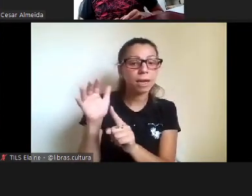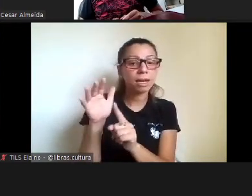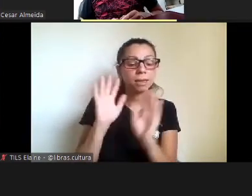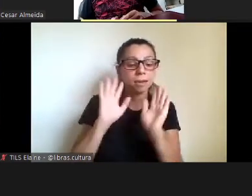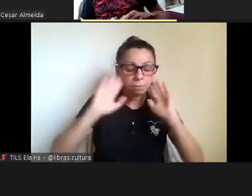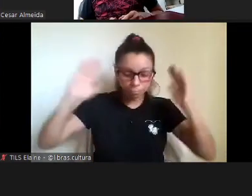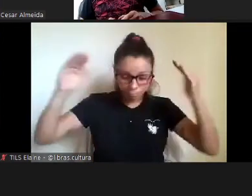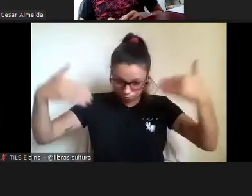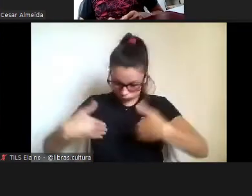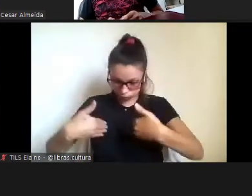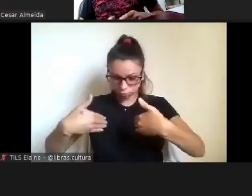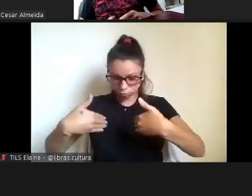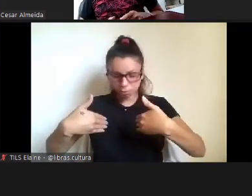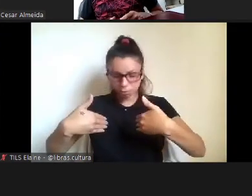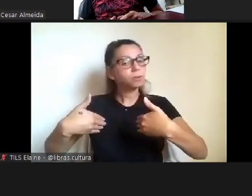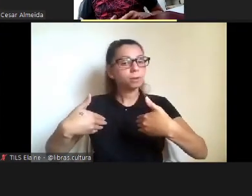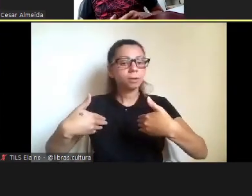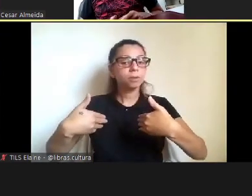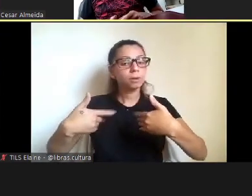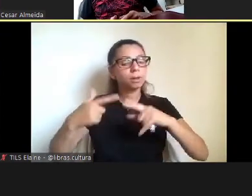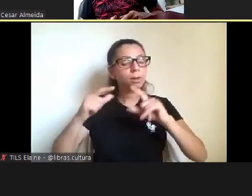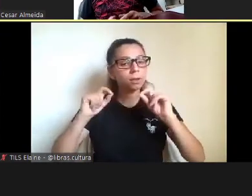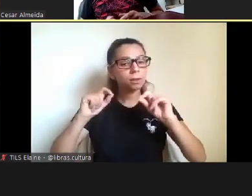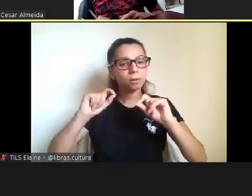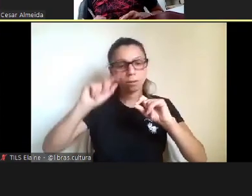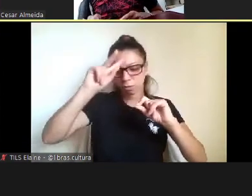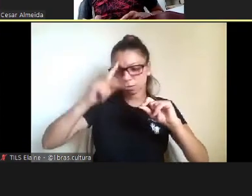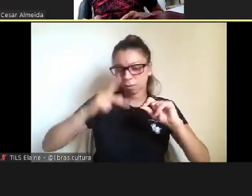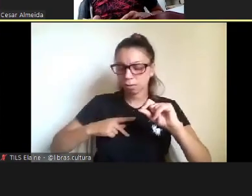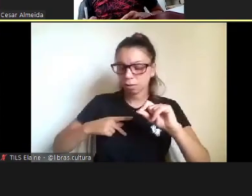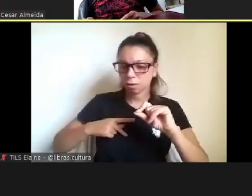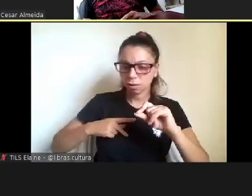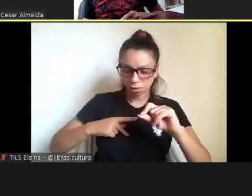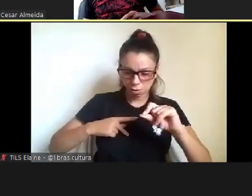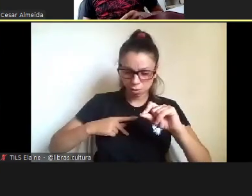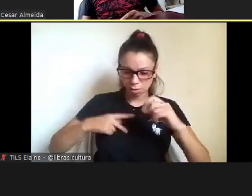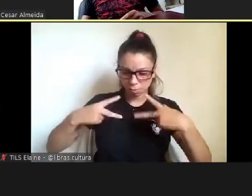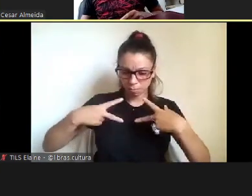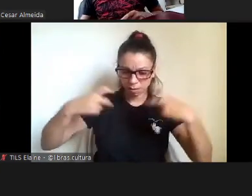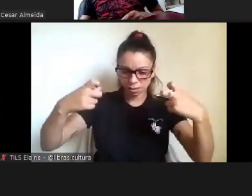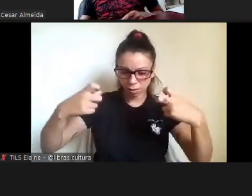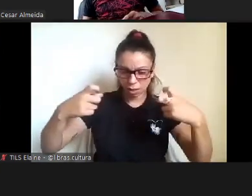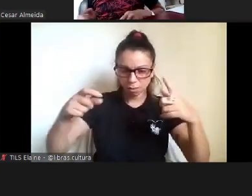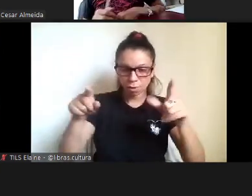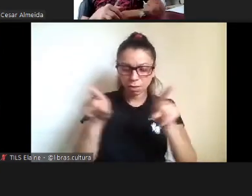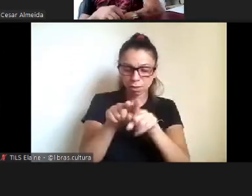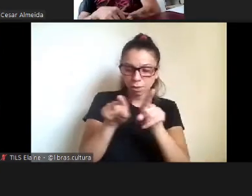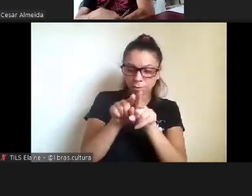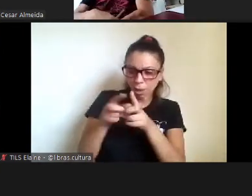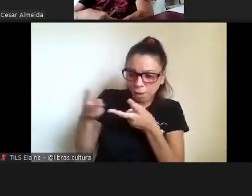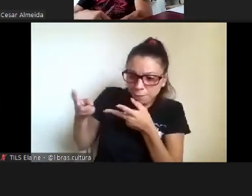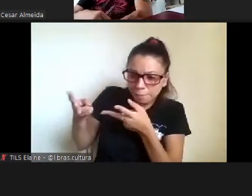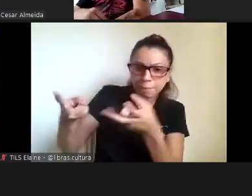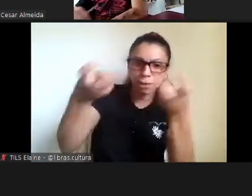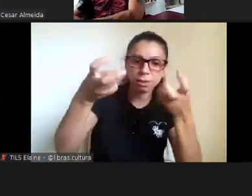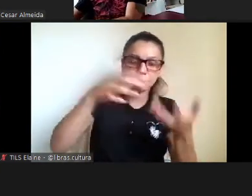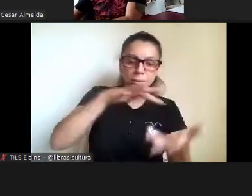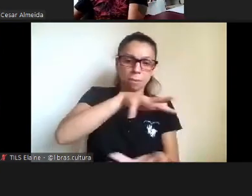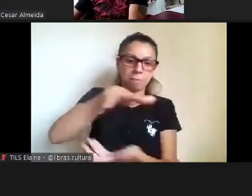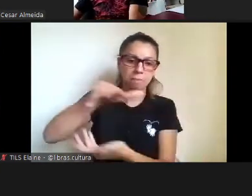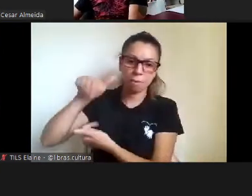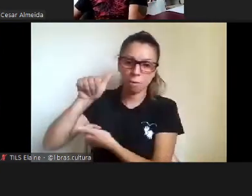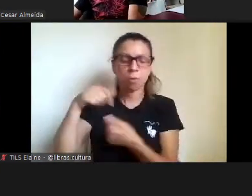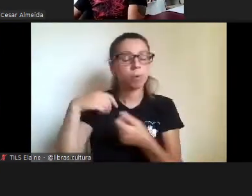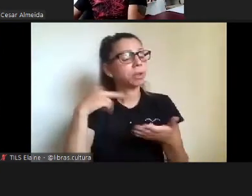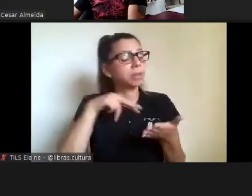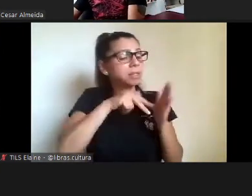nós e trazer, olhar para o mundo a partir desse sujeito, gente, que nós somos. Então, o que é a tua